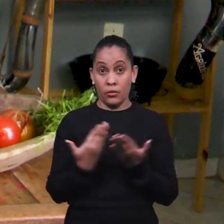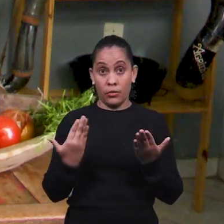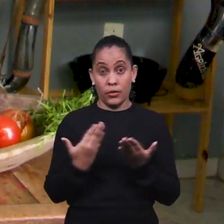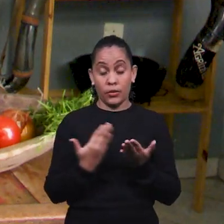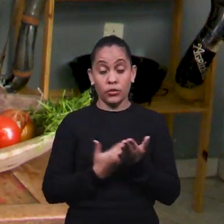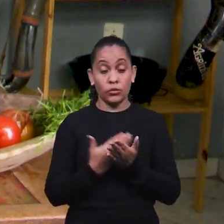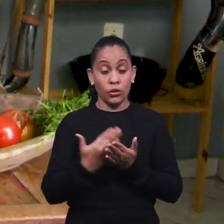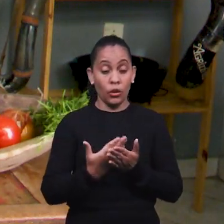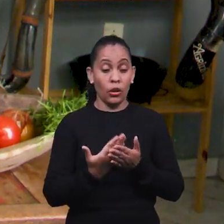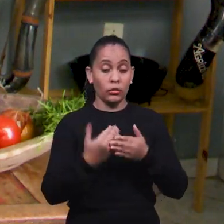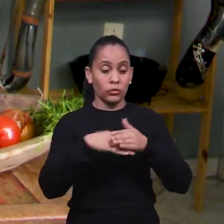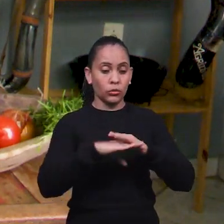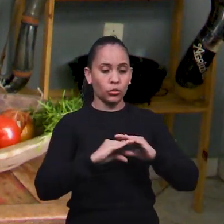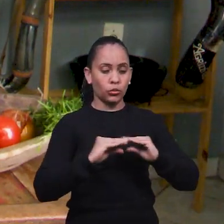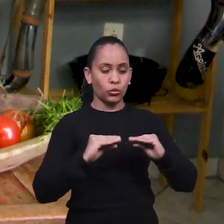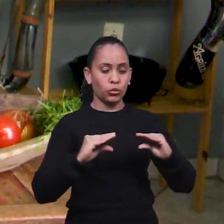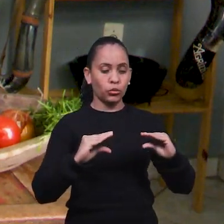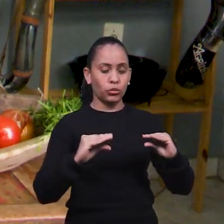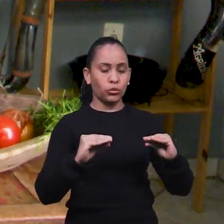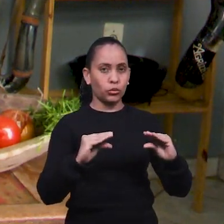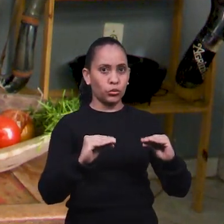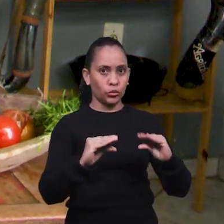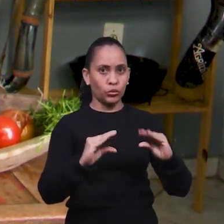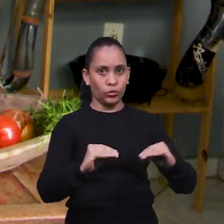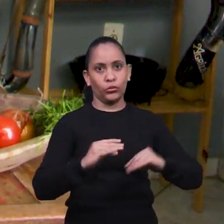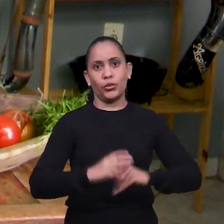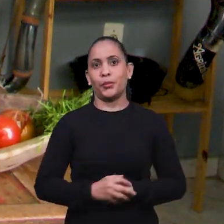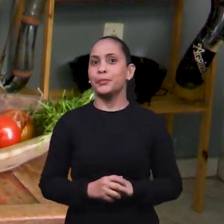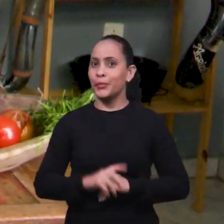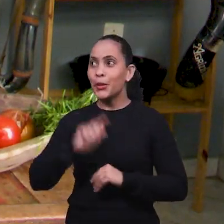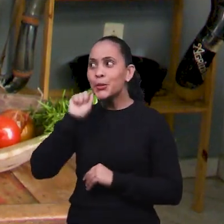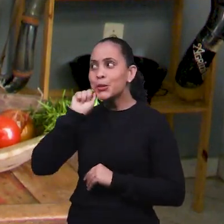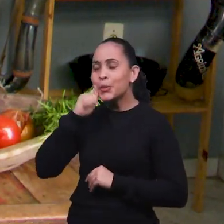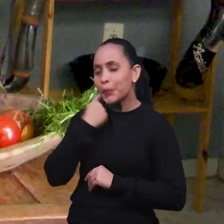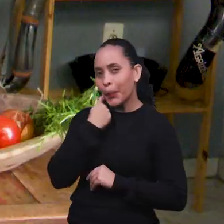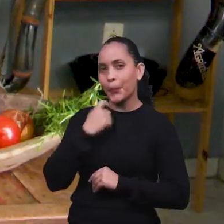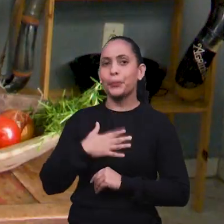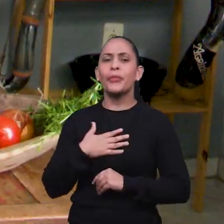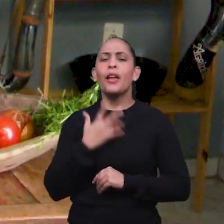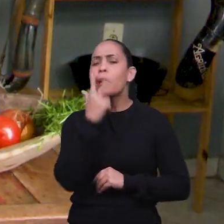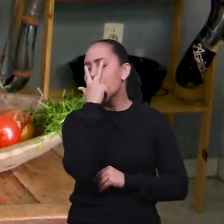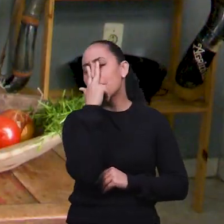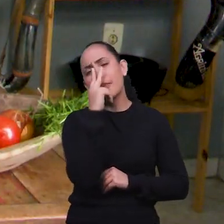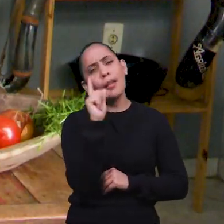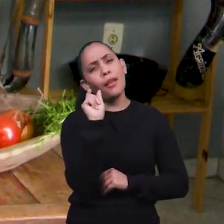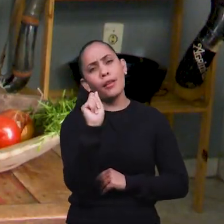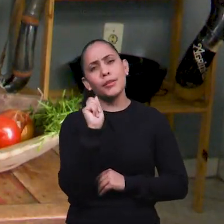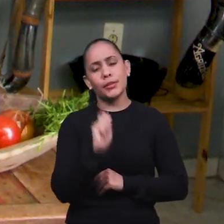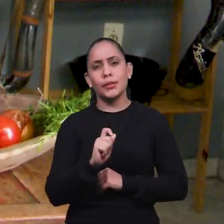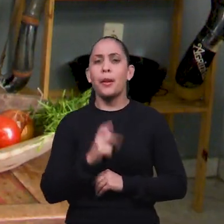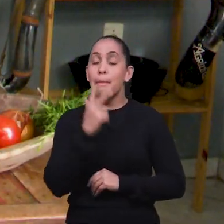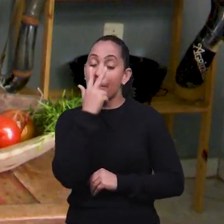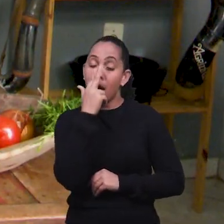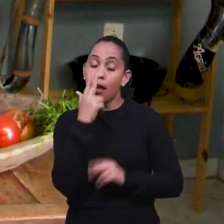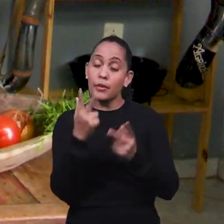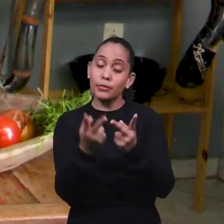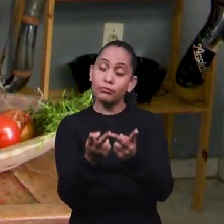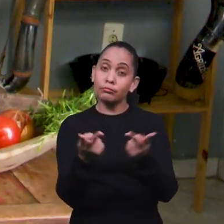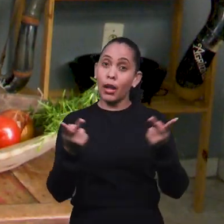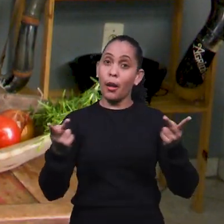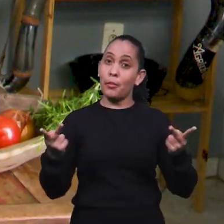E agora chegou a hora da gente rechear nossa focaccia. Este pão, ele parece uma